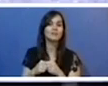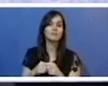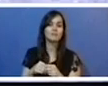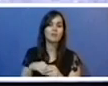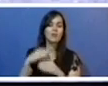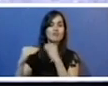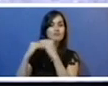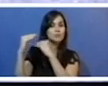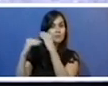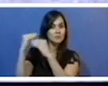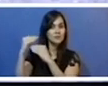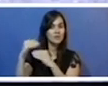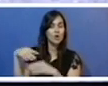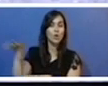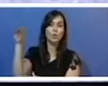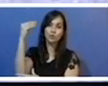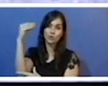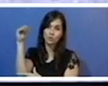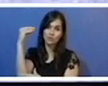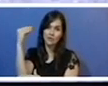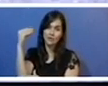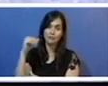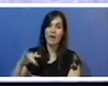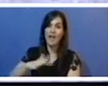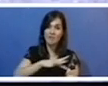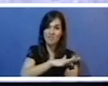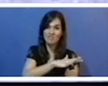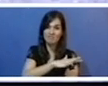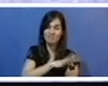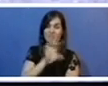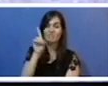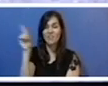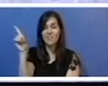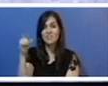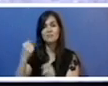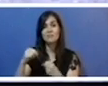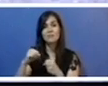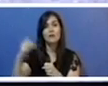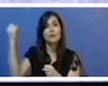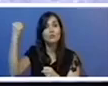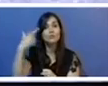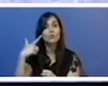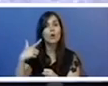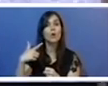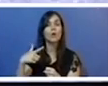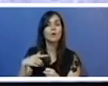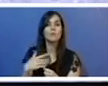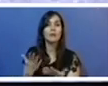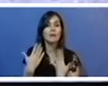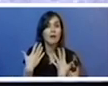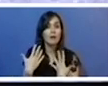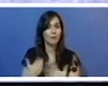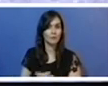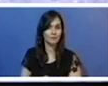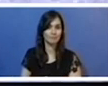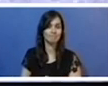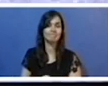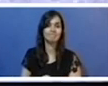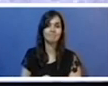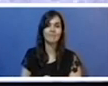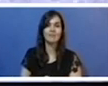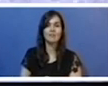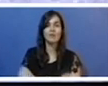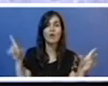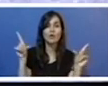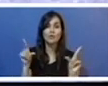multiplicarem. Os dinossauros, por sua vez, que eram répteis, são animais que dependem da energia solar para se manterem aquecidos. Com a